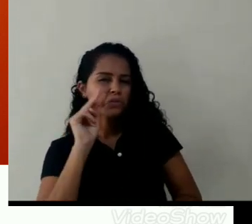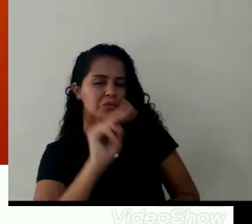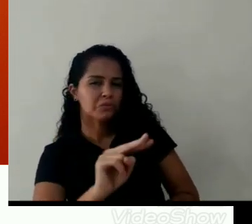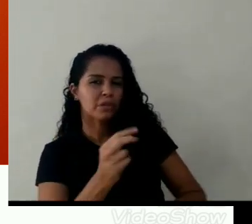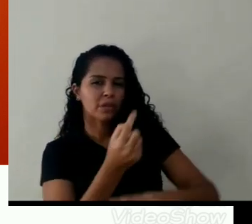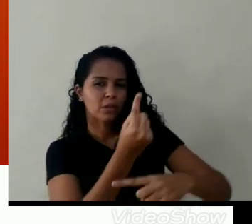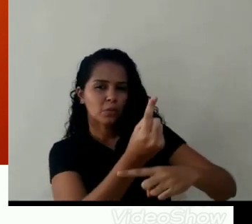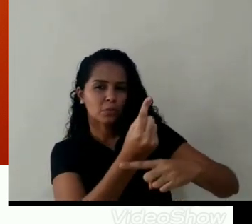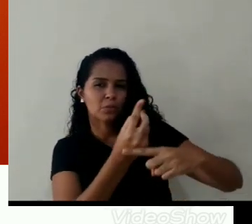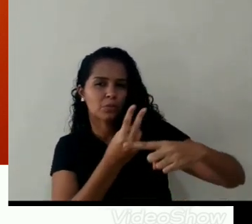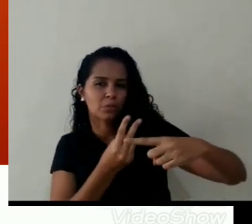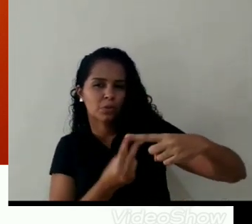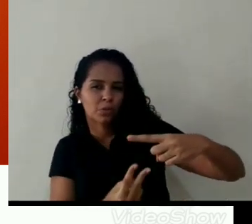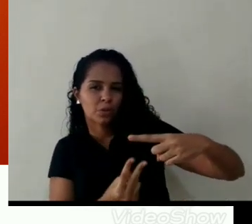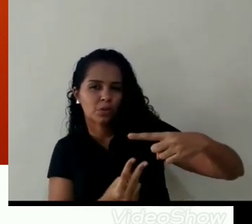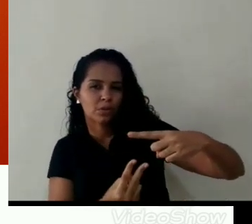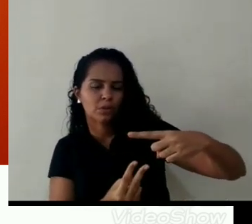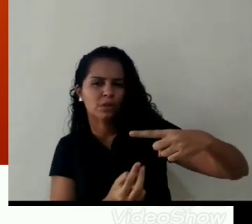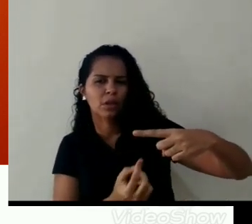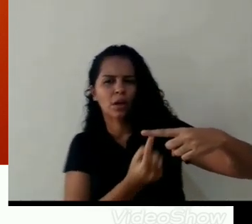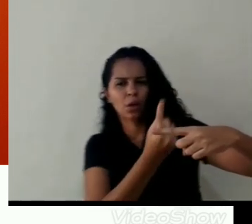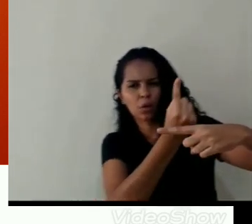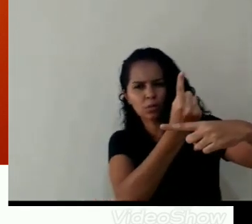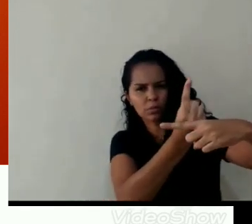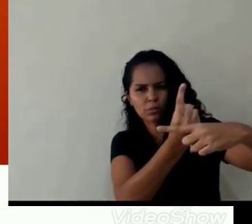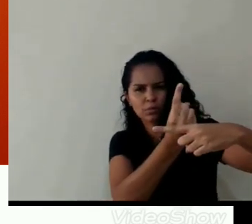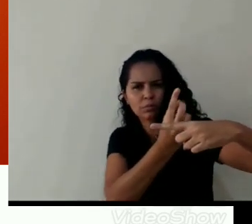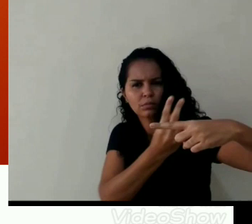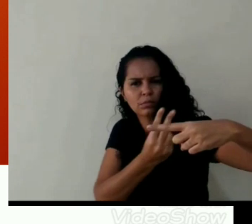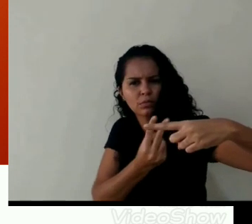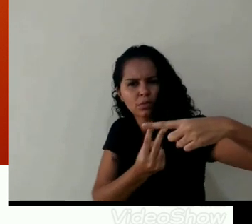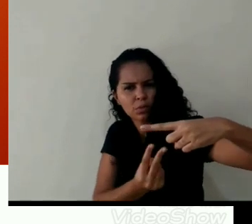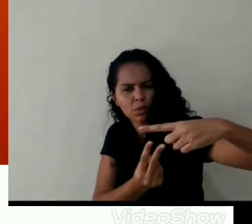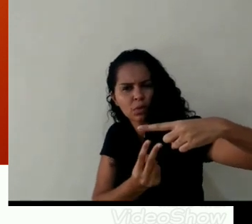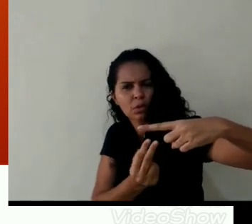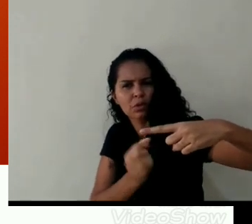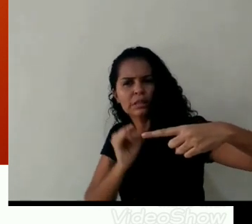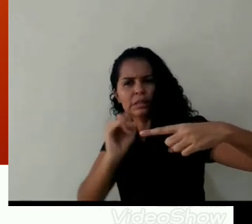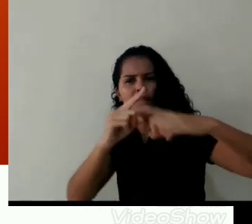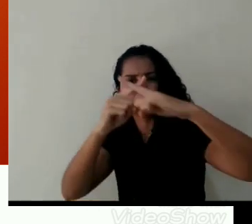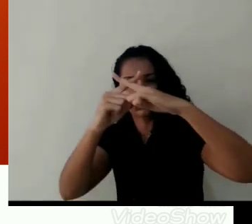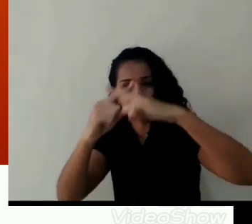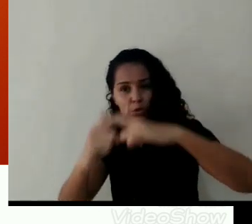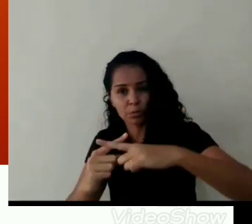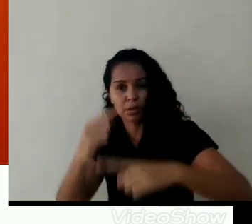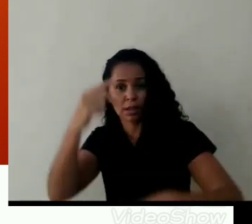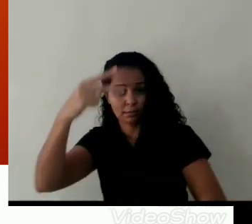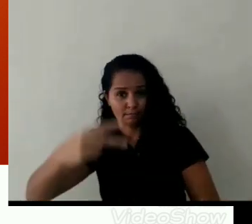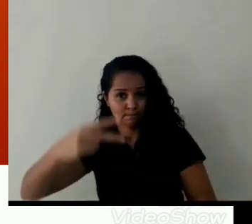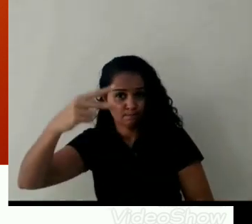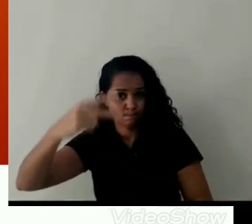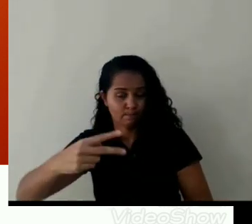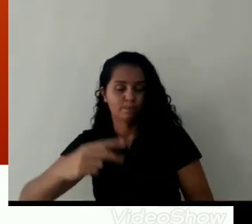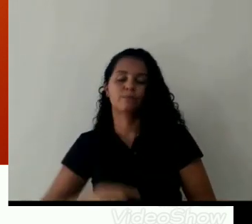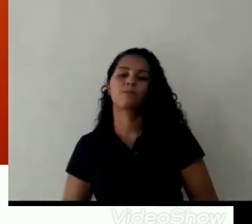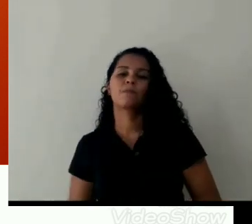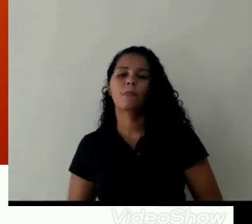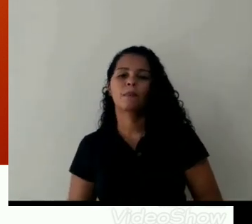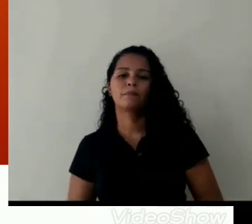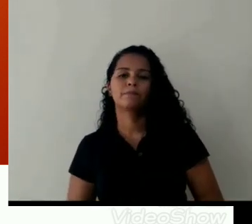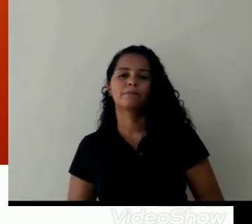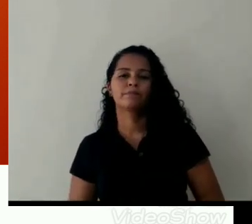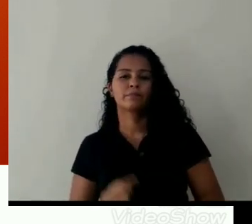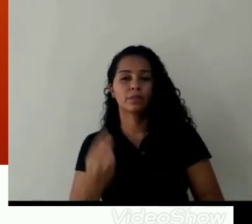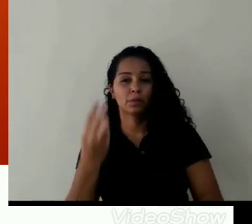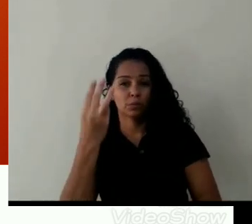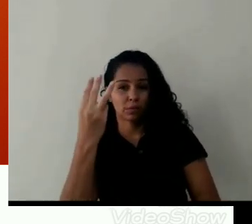denominador é 2. Se você multiplicar ambos, tanto o numerador quanto o denominador, por 3, o seu numerador 1 vai